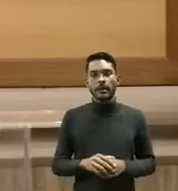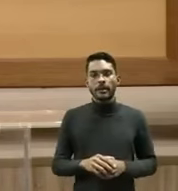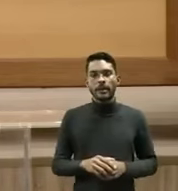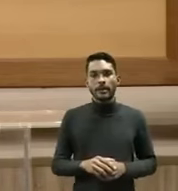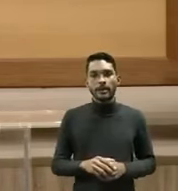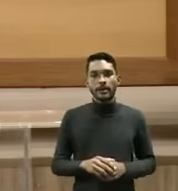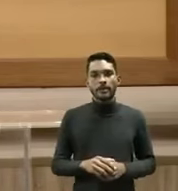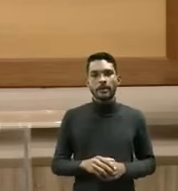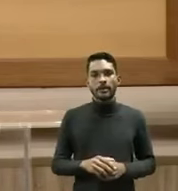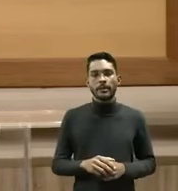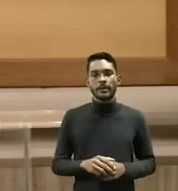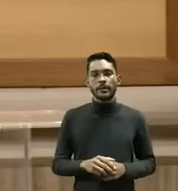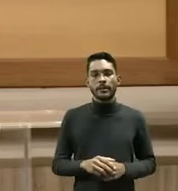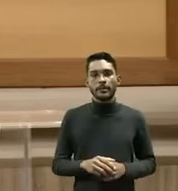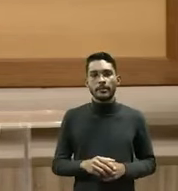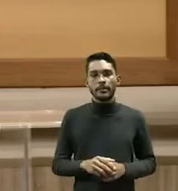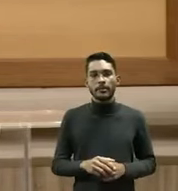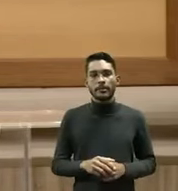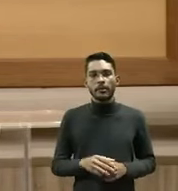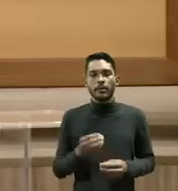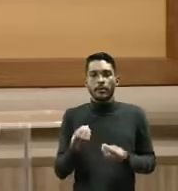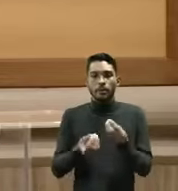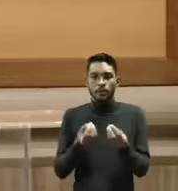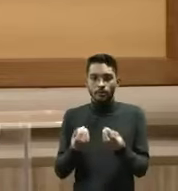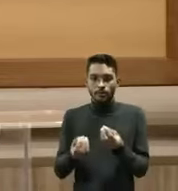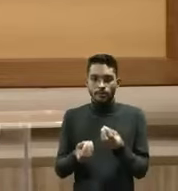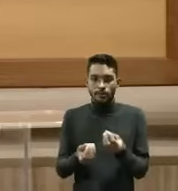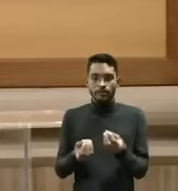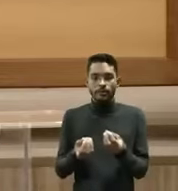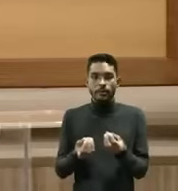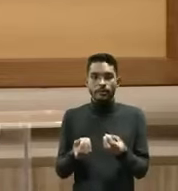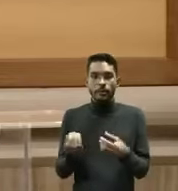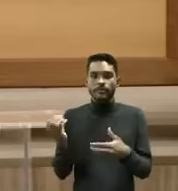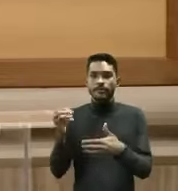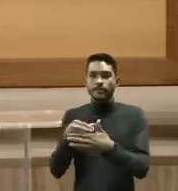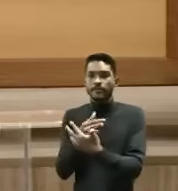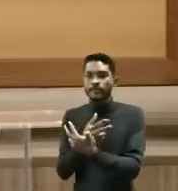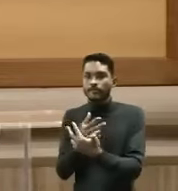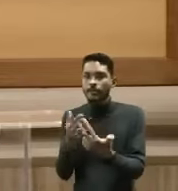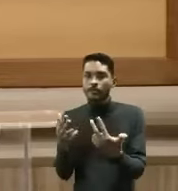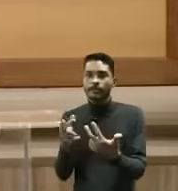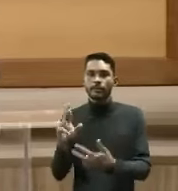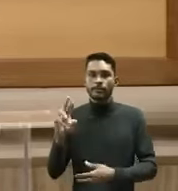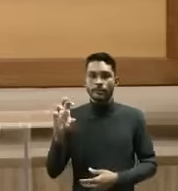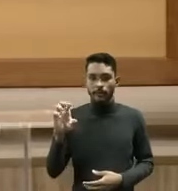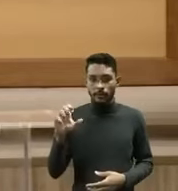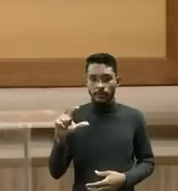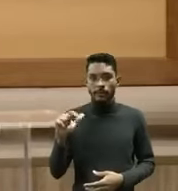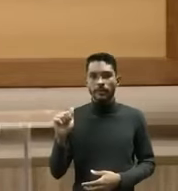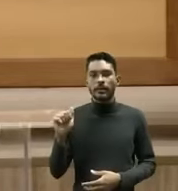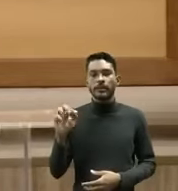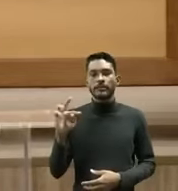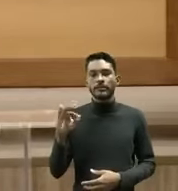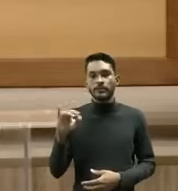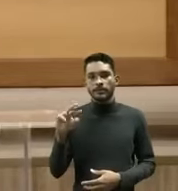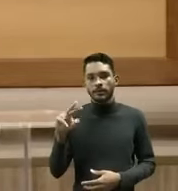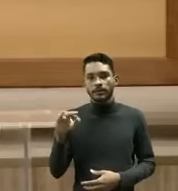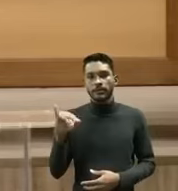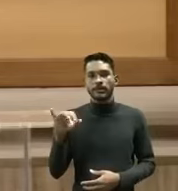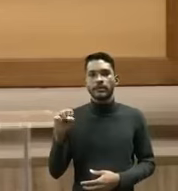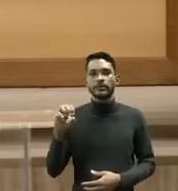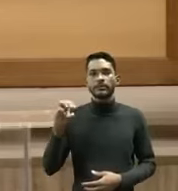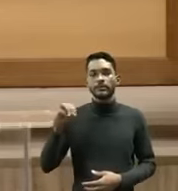como ela era dominada pelo relativismo conformismo e indiferença ela se tornou insensível ou seja